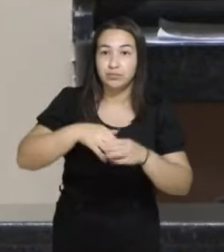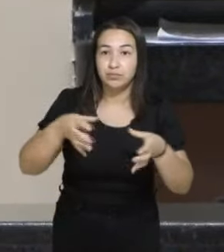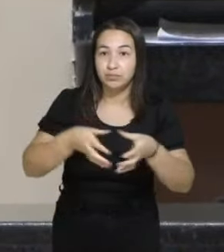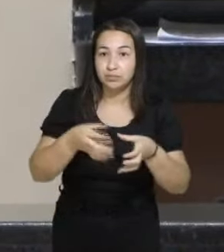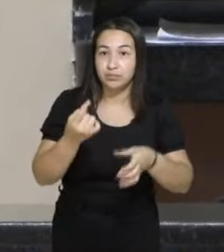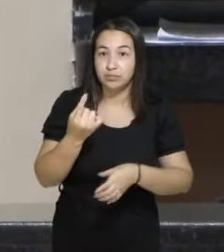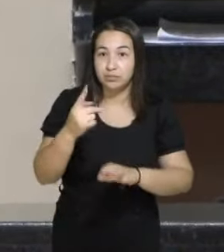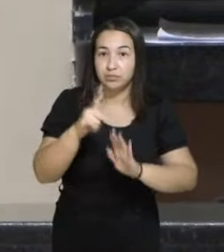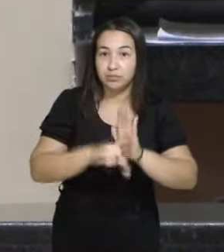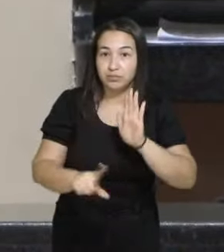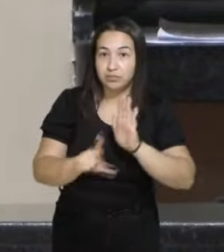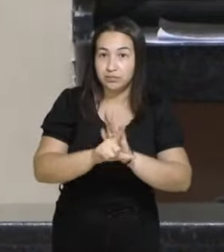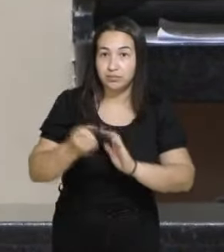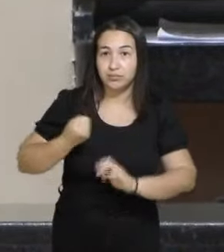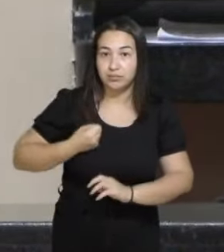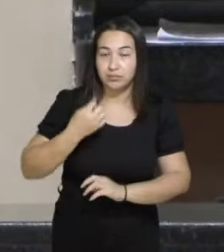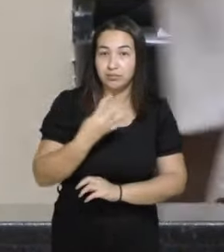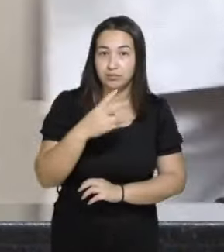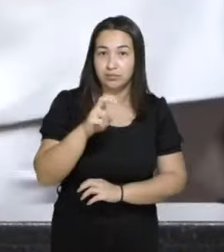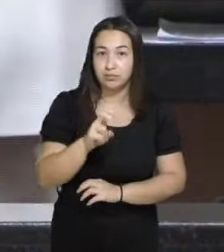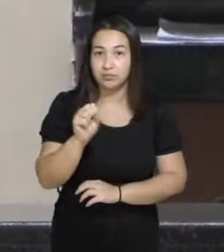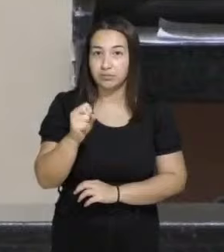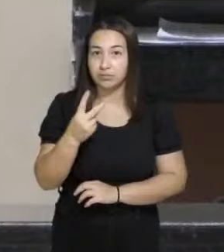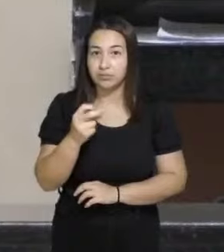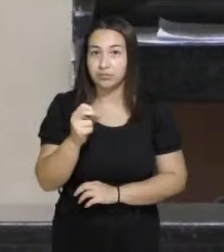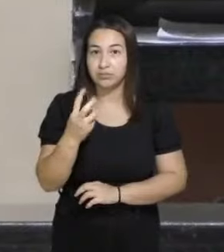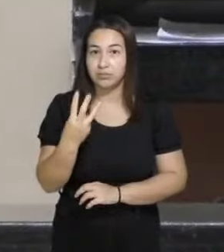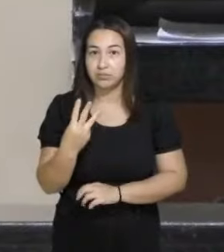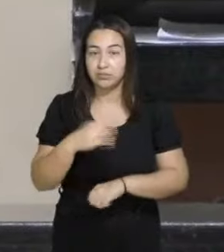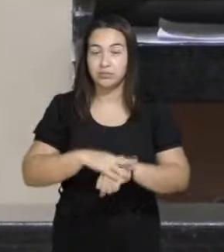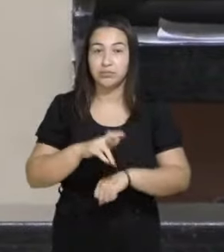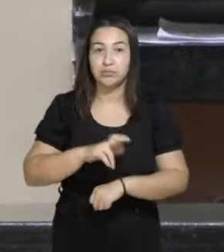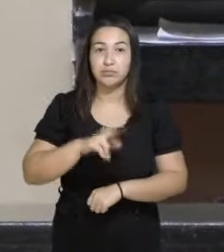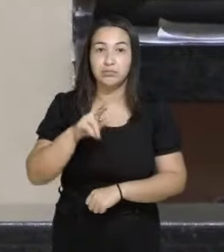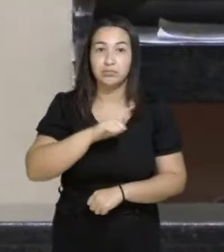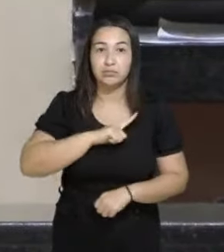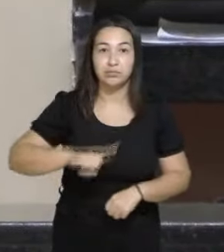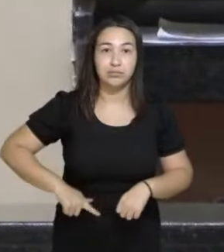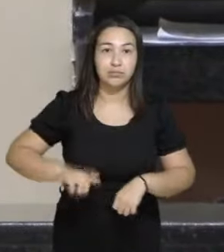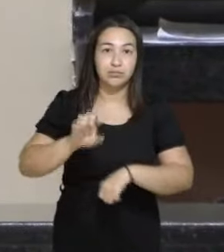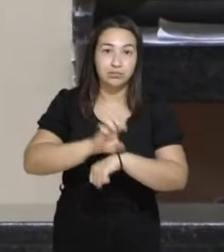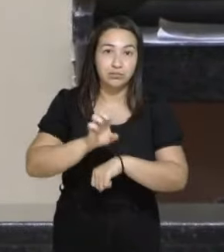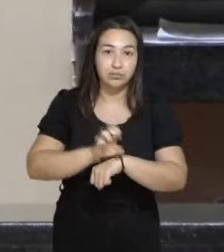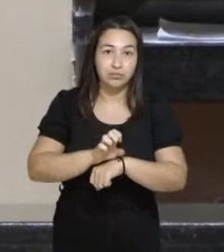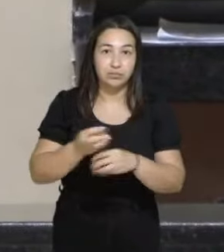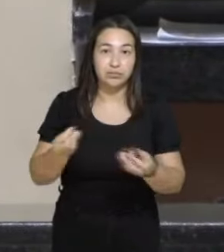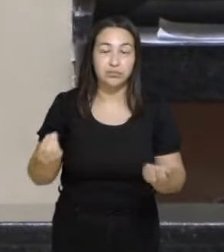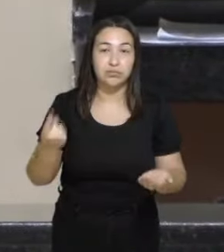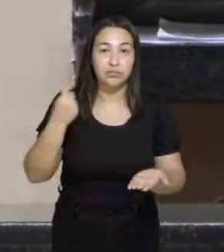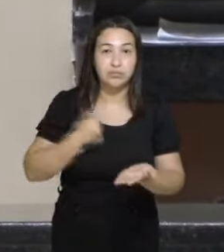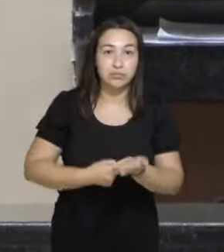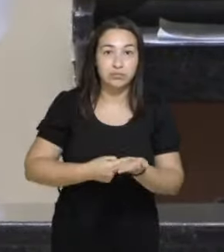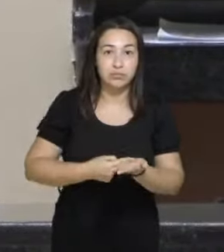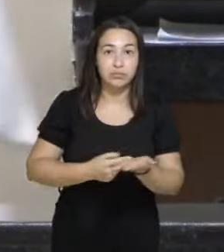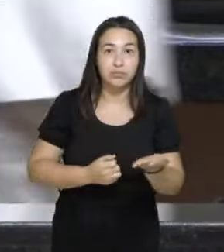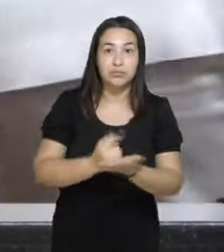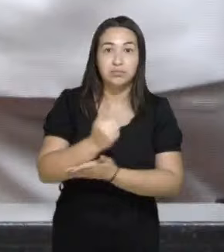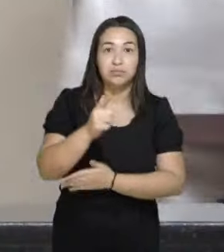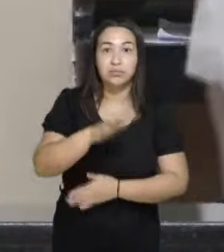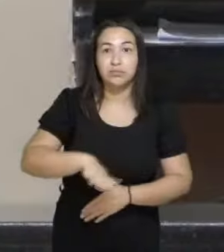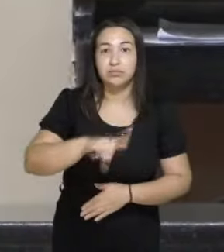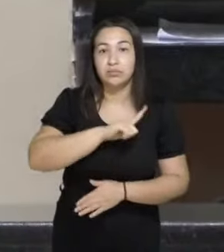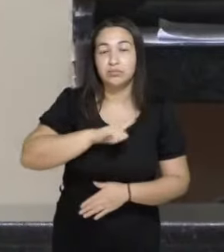único do projeto de lei 458/2023, autor Governo do Estado, institui o Programa de Gestão de Compras Governamentais do Estado de